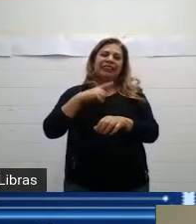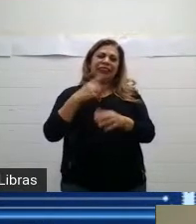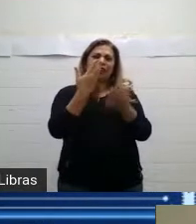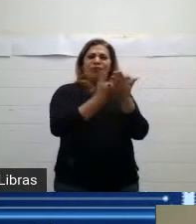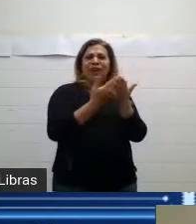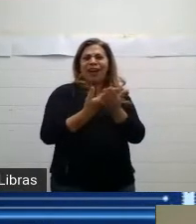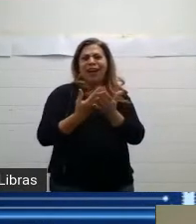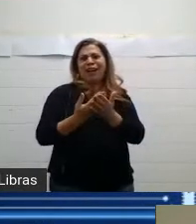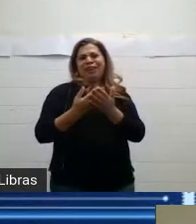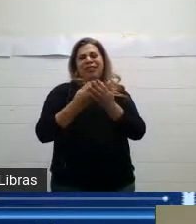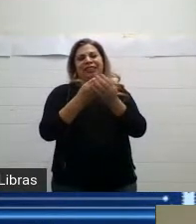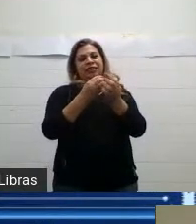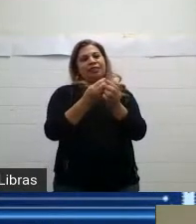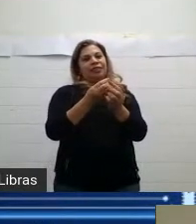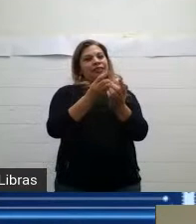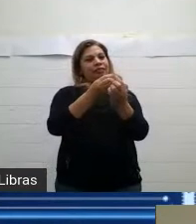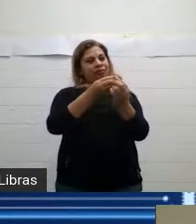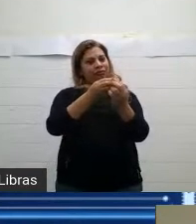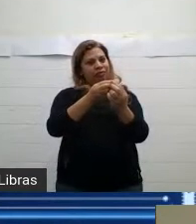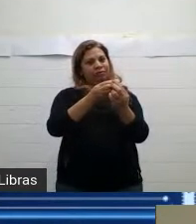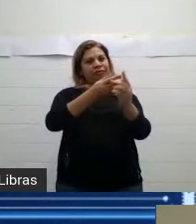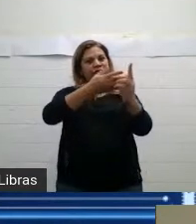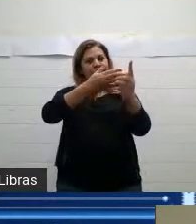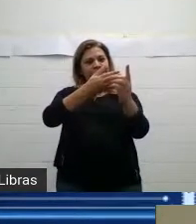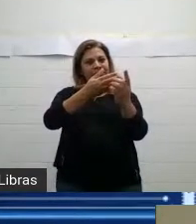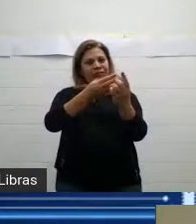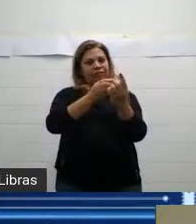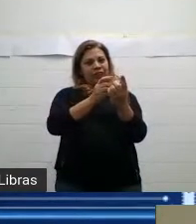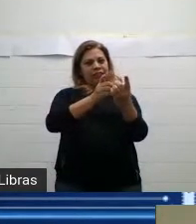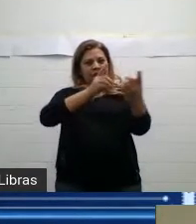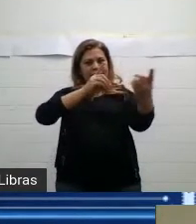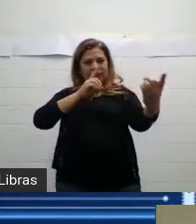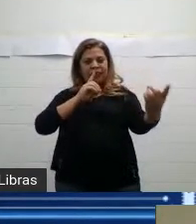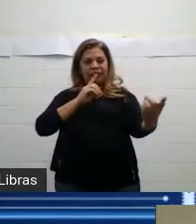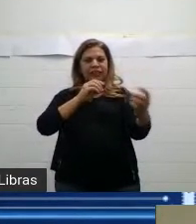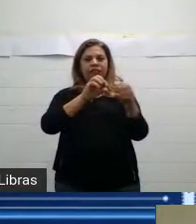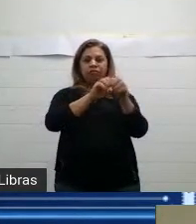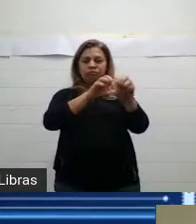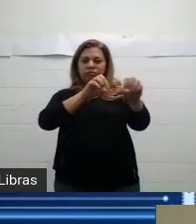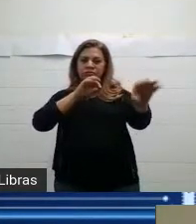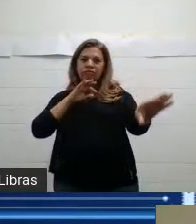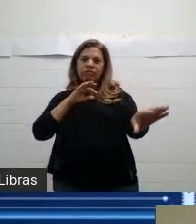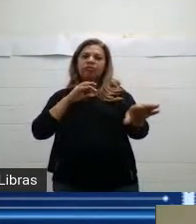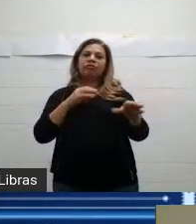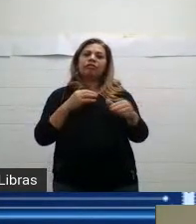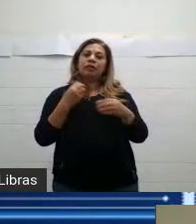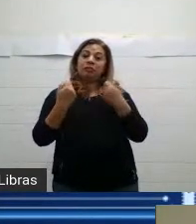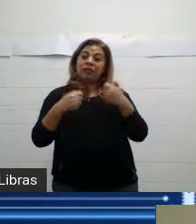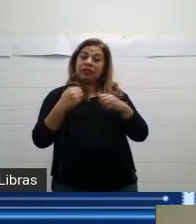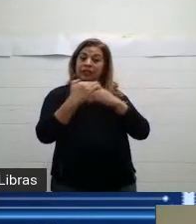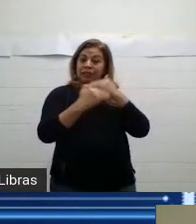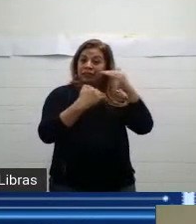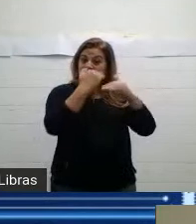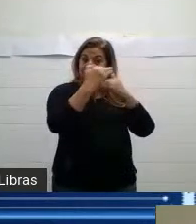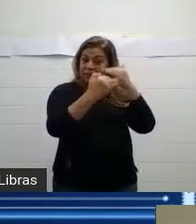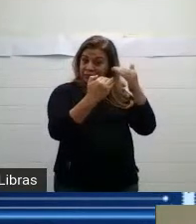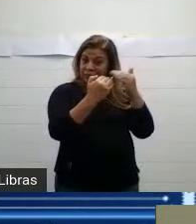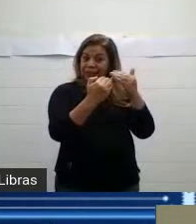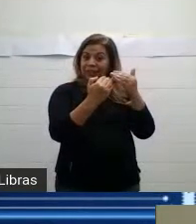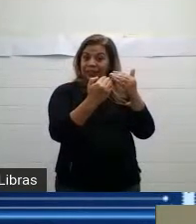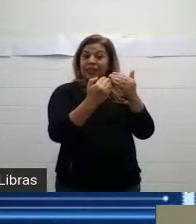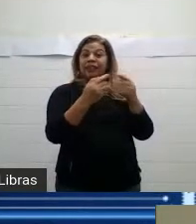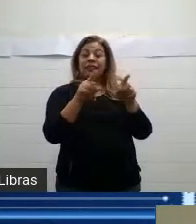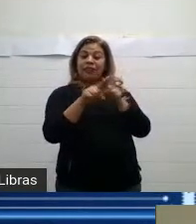online, é difícil, né? Porque além de você construir uma dissertação, você tem que desenvolver um produto. E depois que